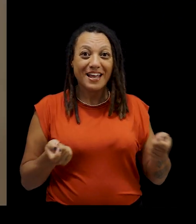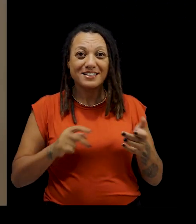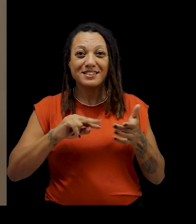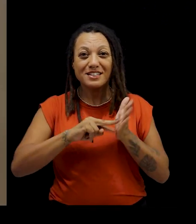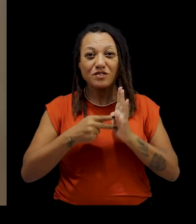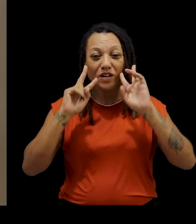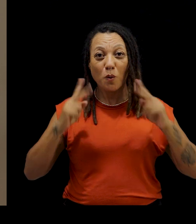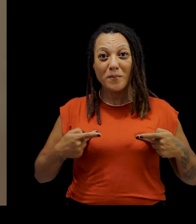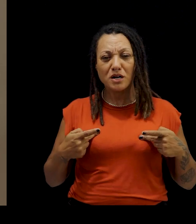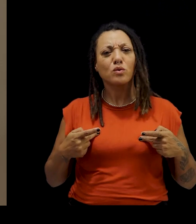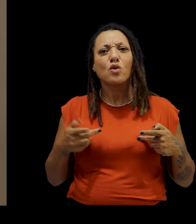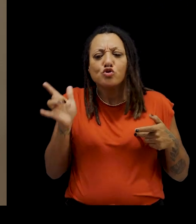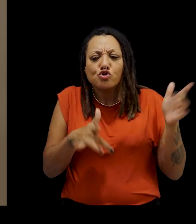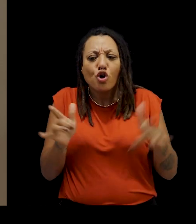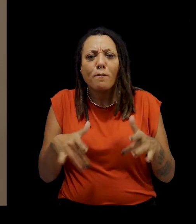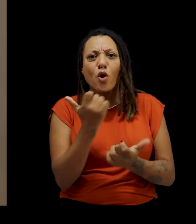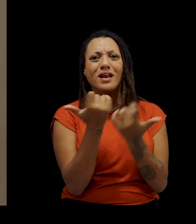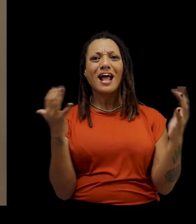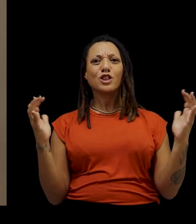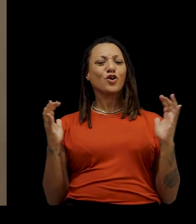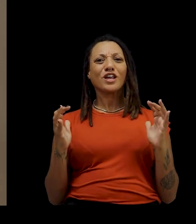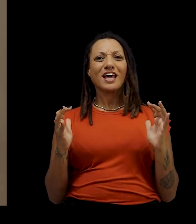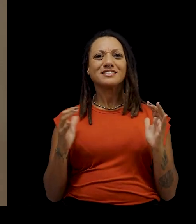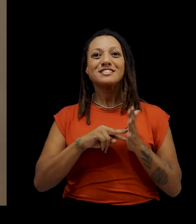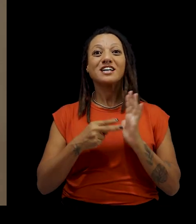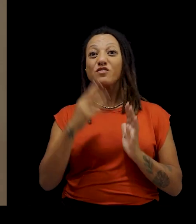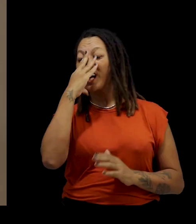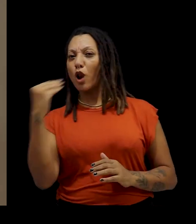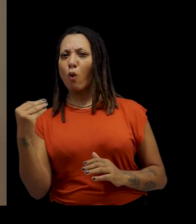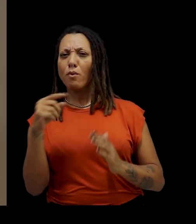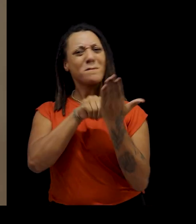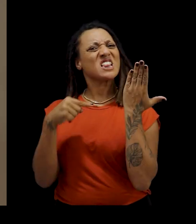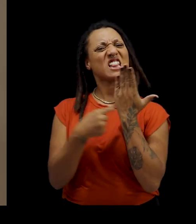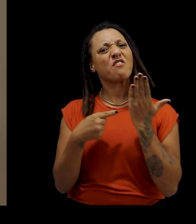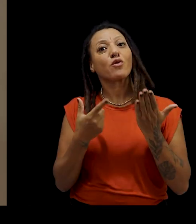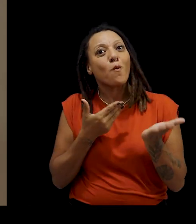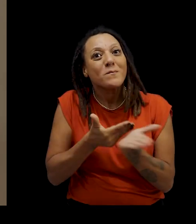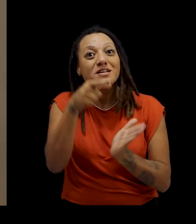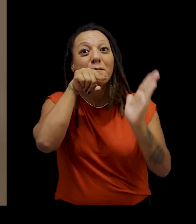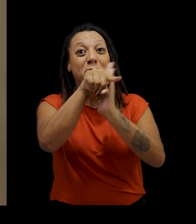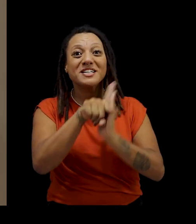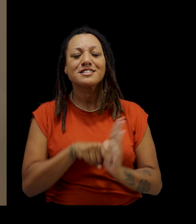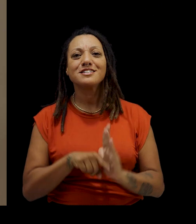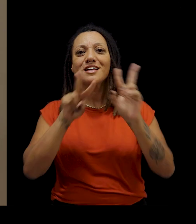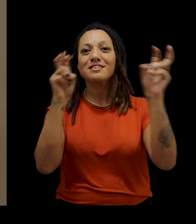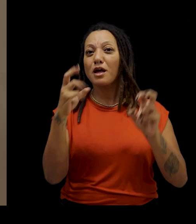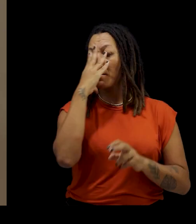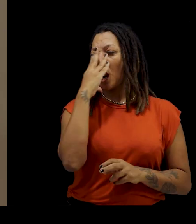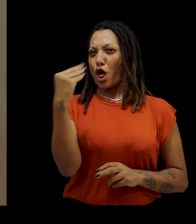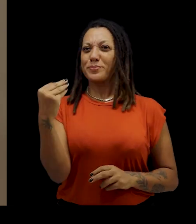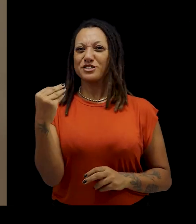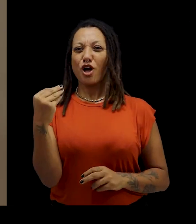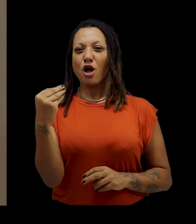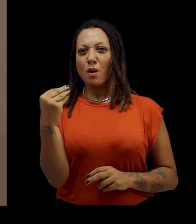parte minerada é o humano e essa parte de natureza que restou ali em volta é o lobo. E aí eu comecei uma pesquisa em